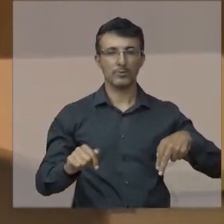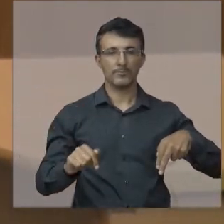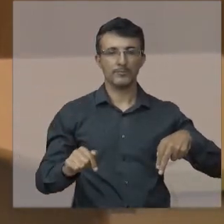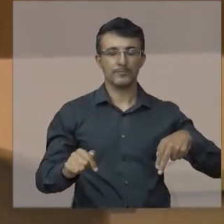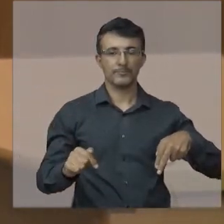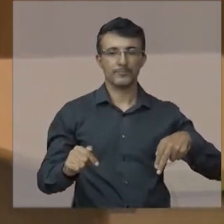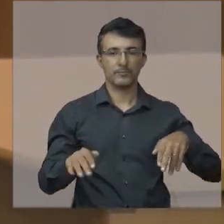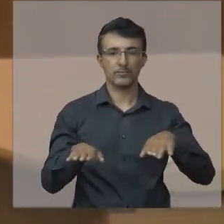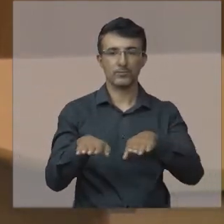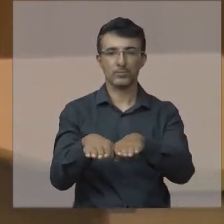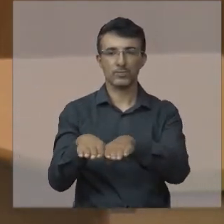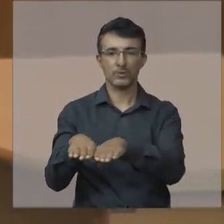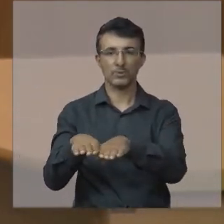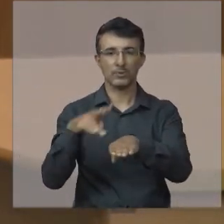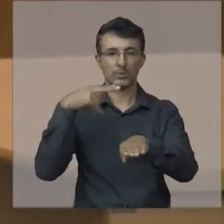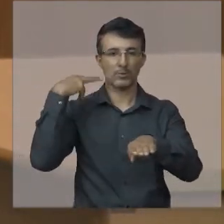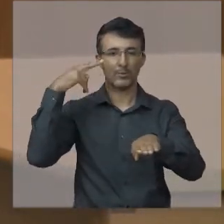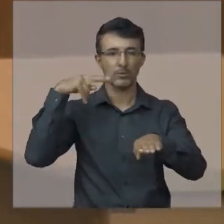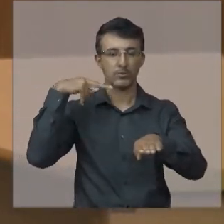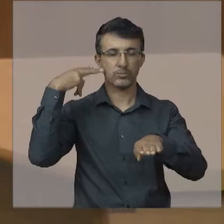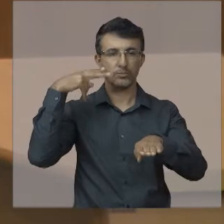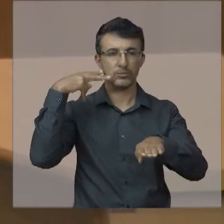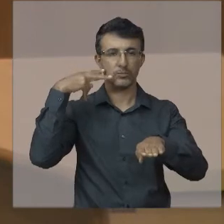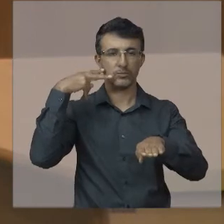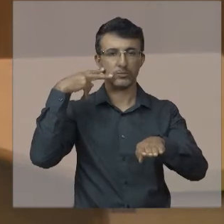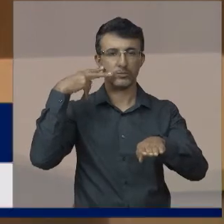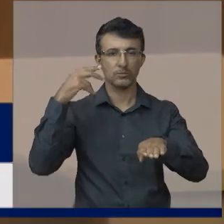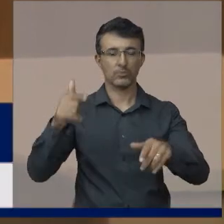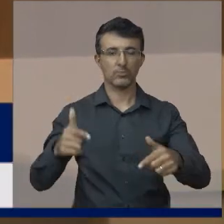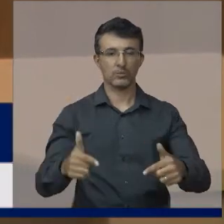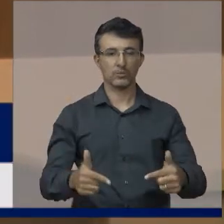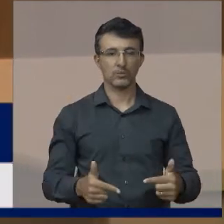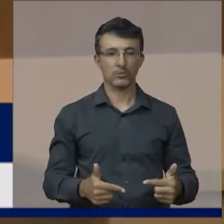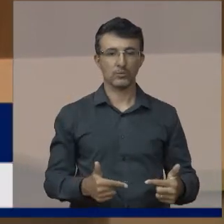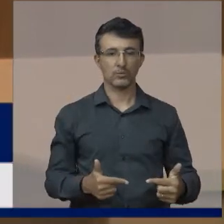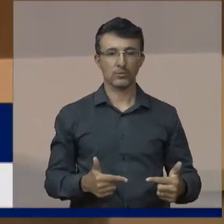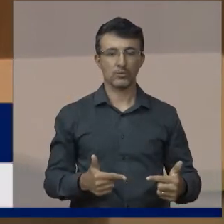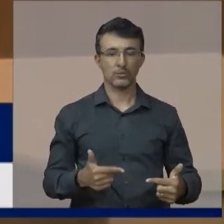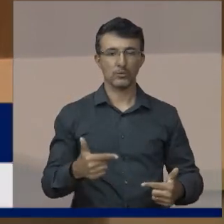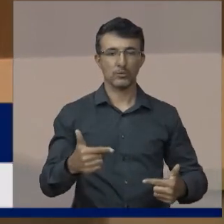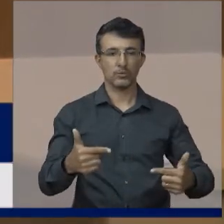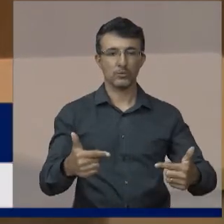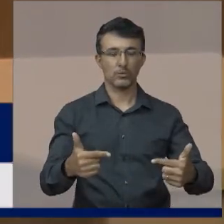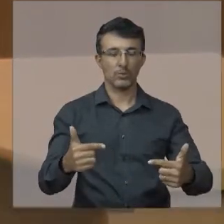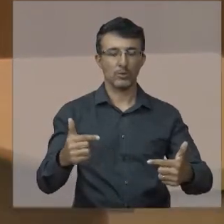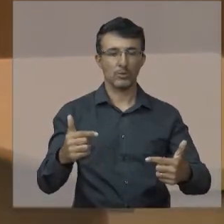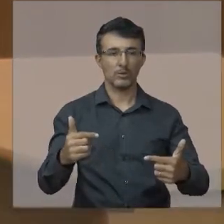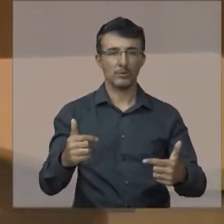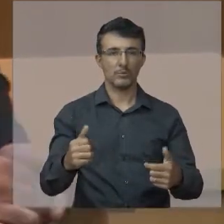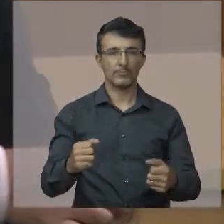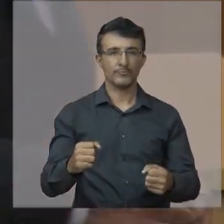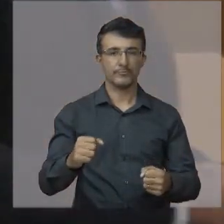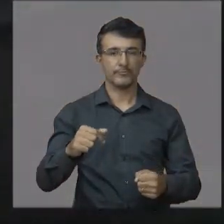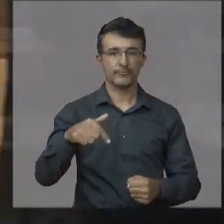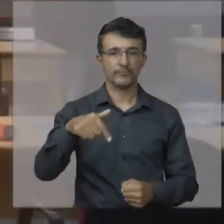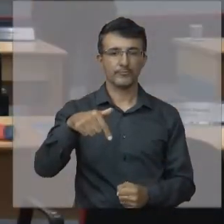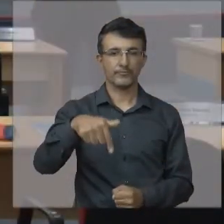para disputar essa vaga da primeira secretária da mesa diretora.